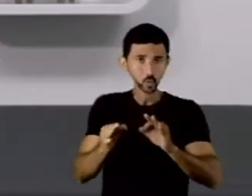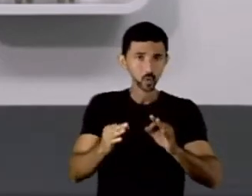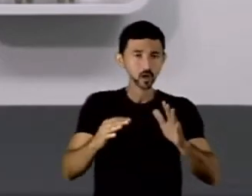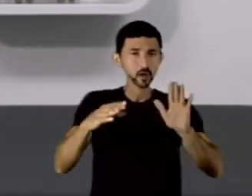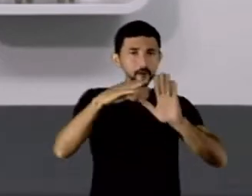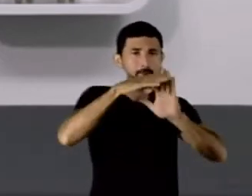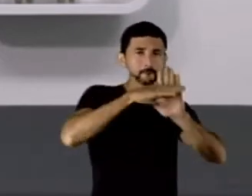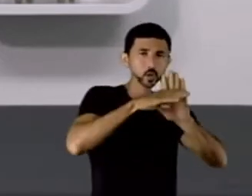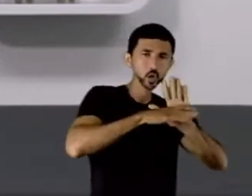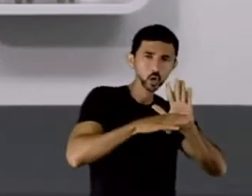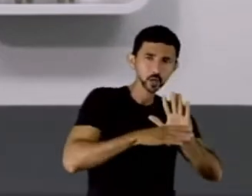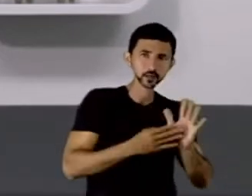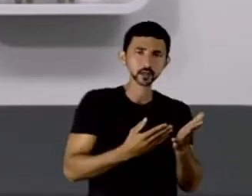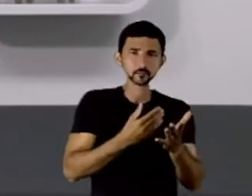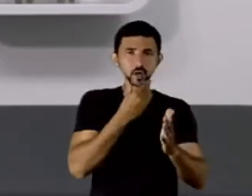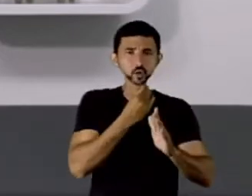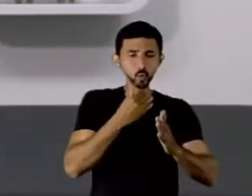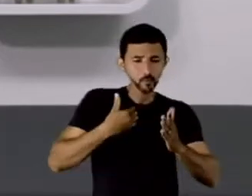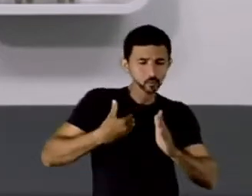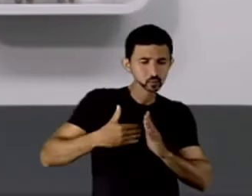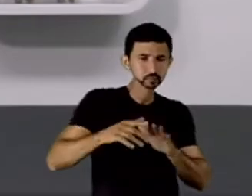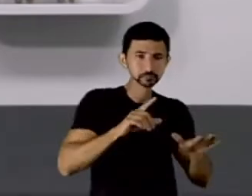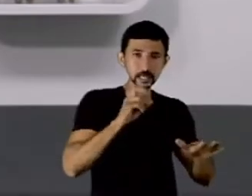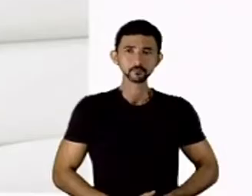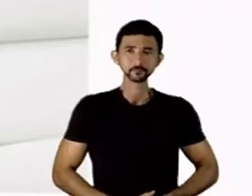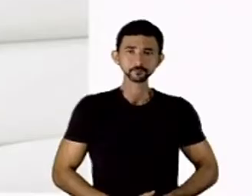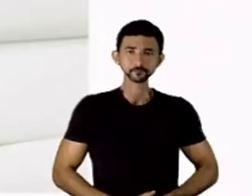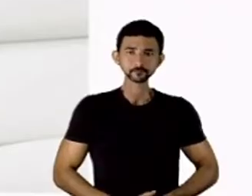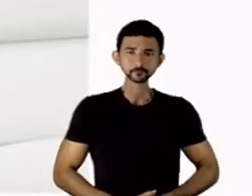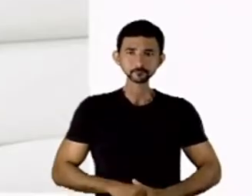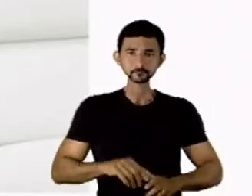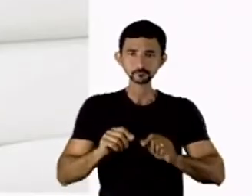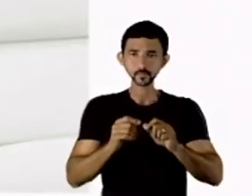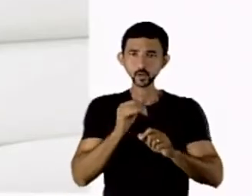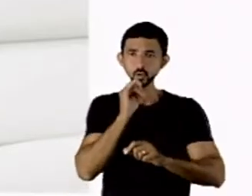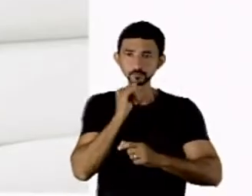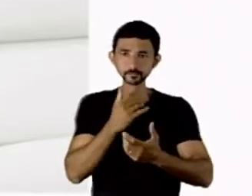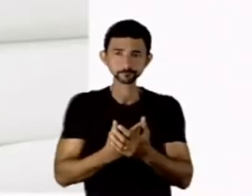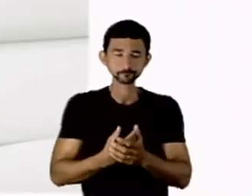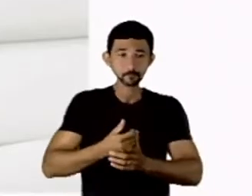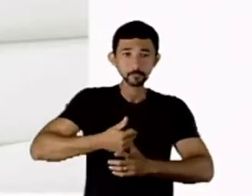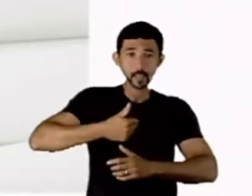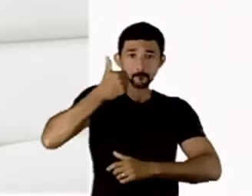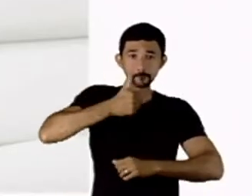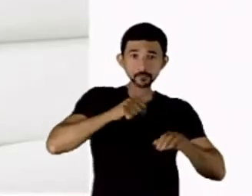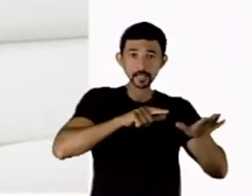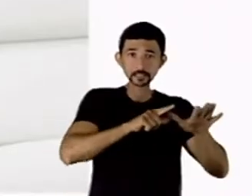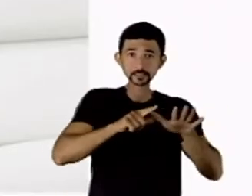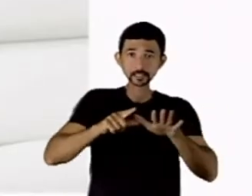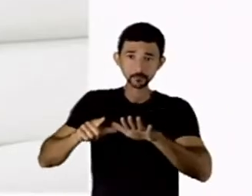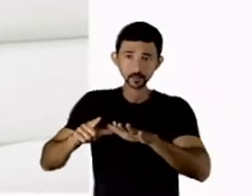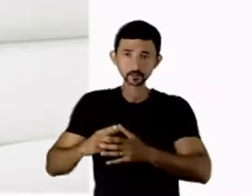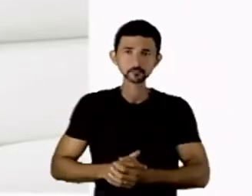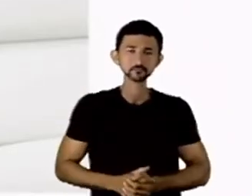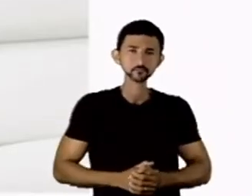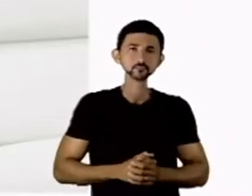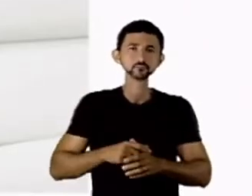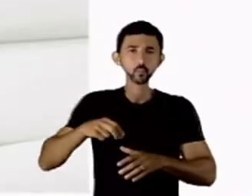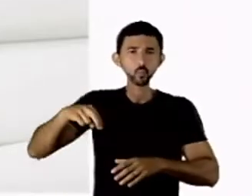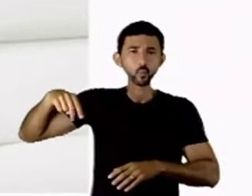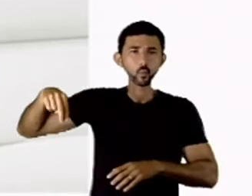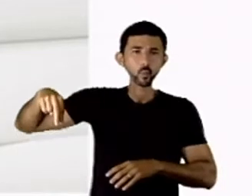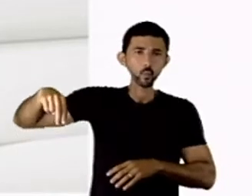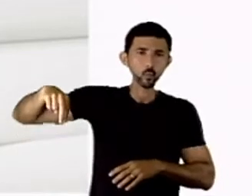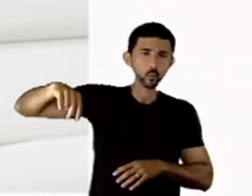programa de Robério ao longo das 5 semanas. Então veja que na primeira semana, Robério ele